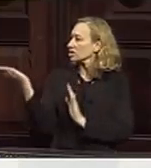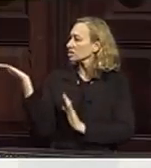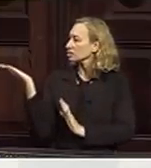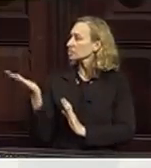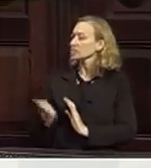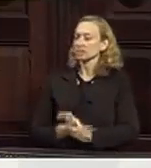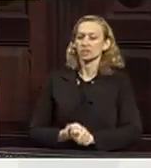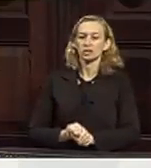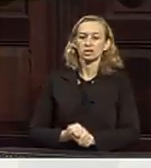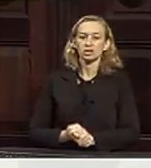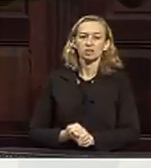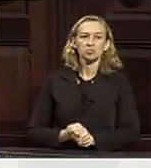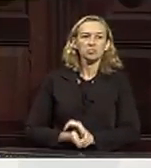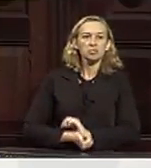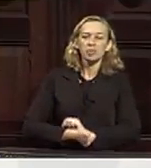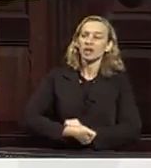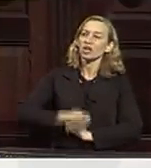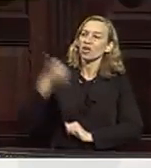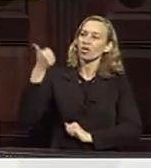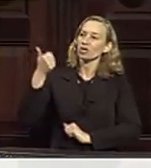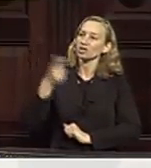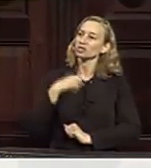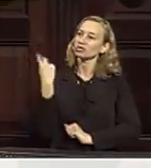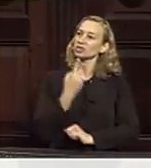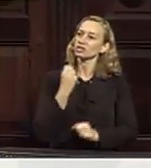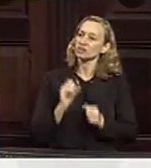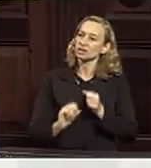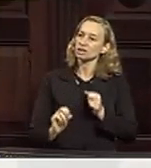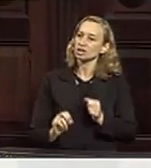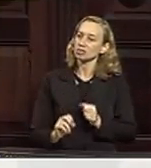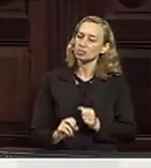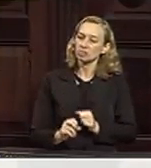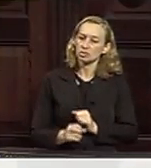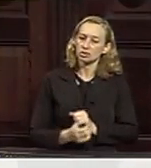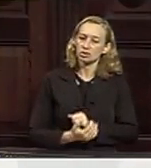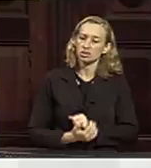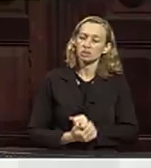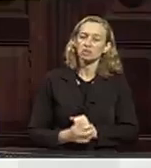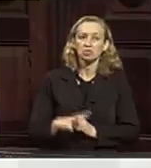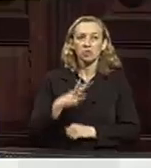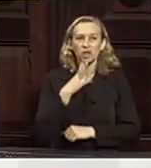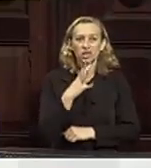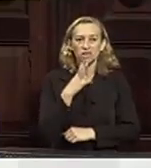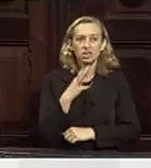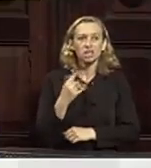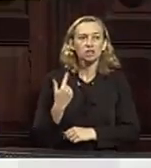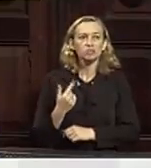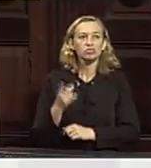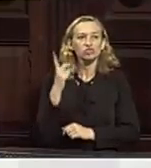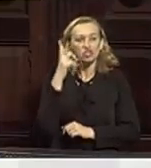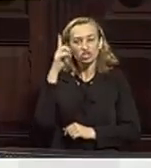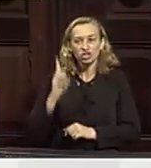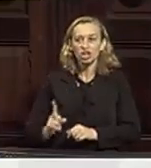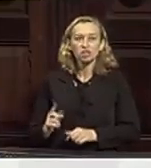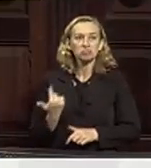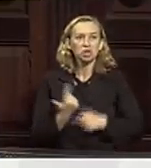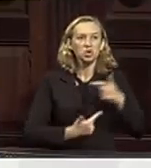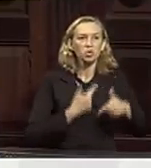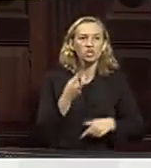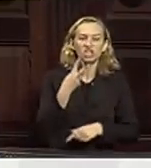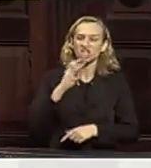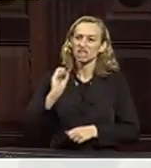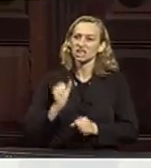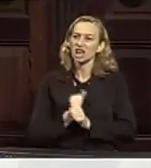que a gente fez nessa legislatura, foi reconhecer um direito, uma luta de 30 anos